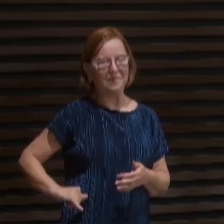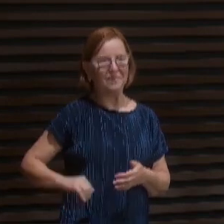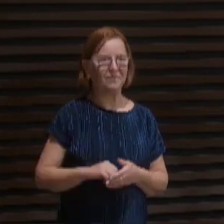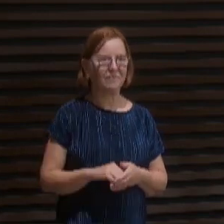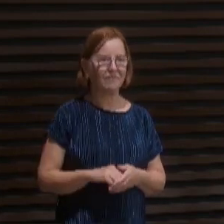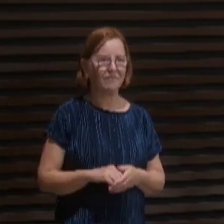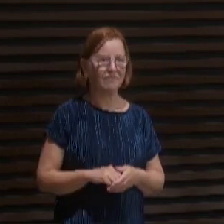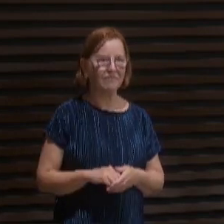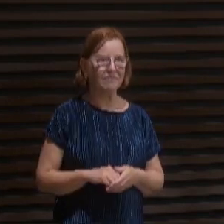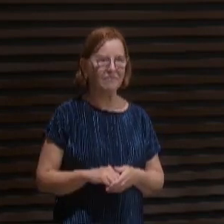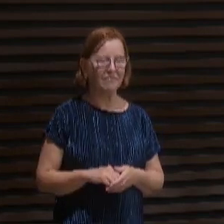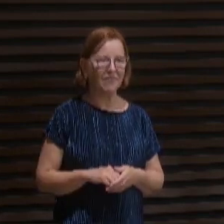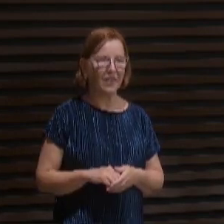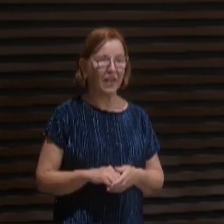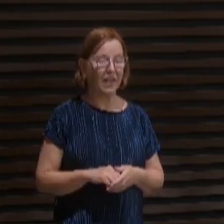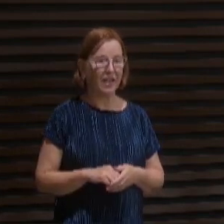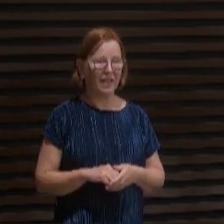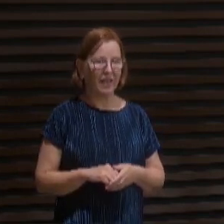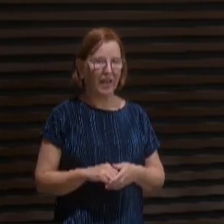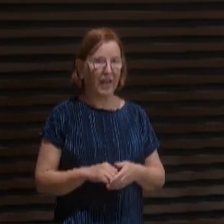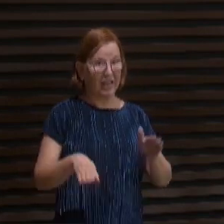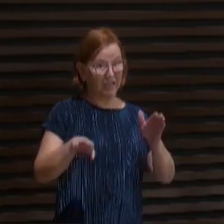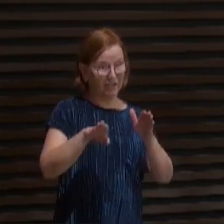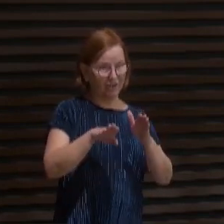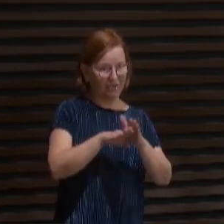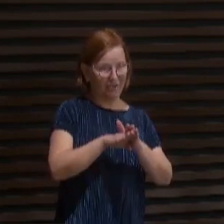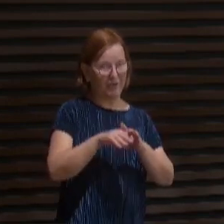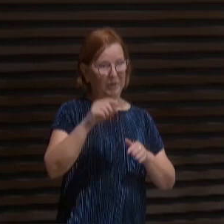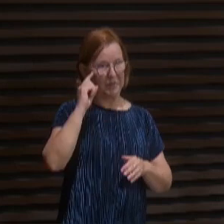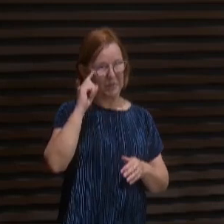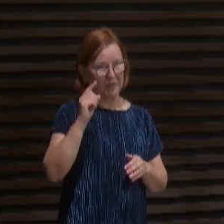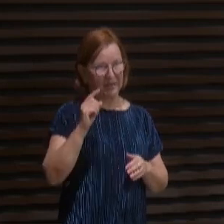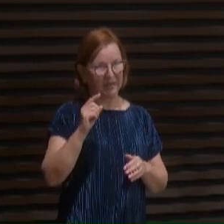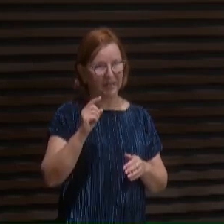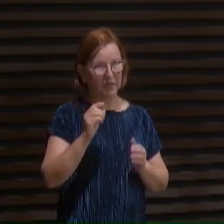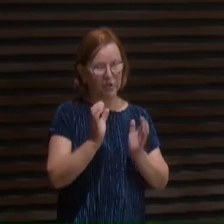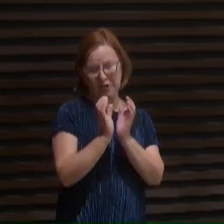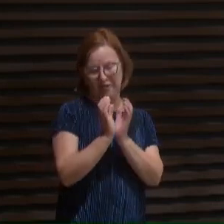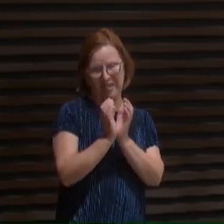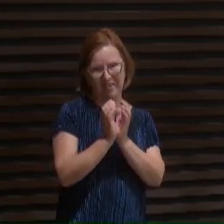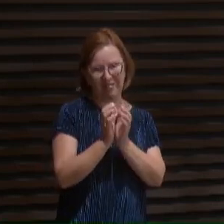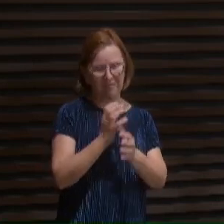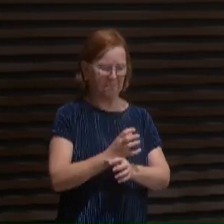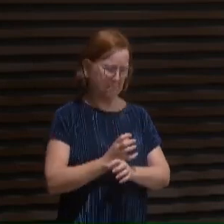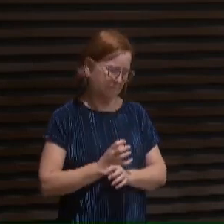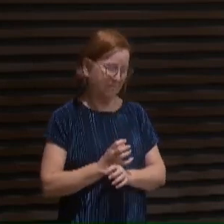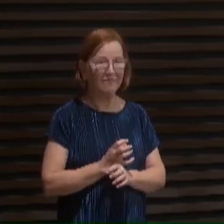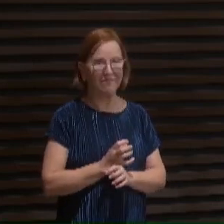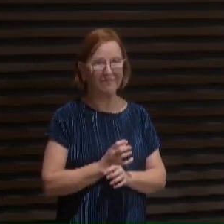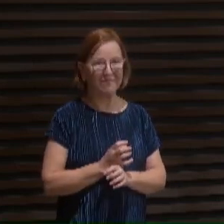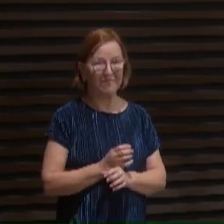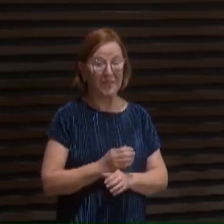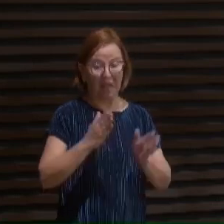Na hora aprazada chegou, com o seu vasinho sem nada, ao